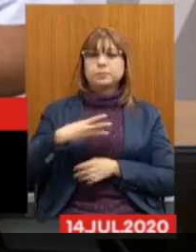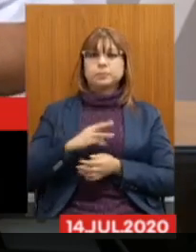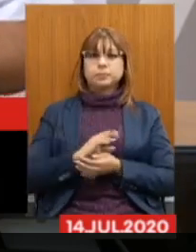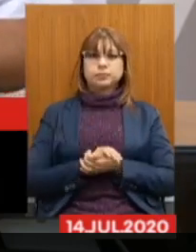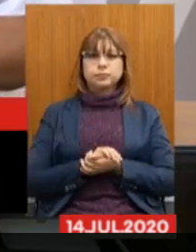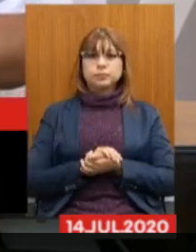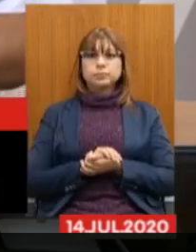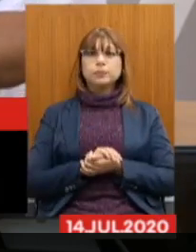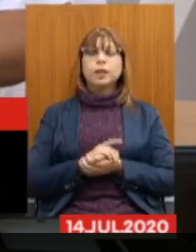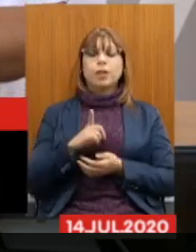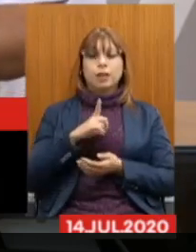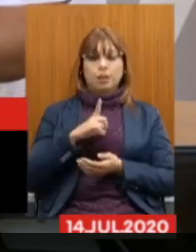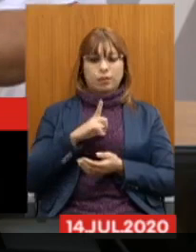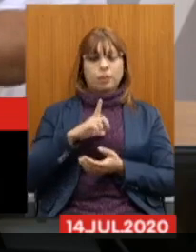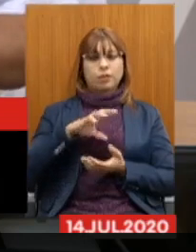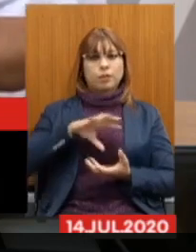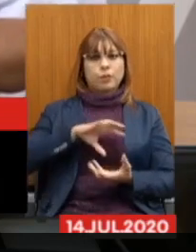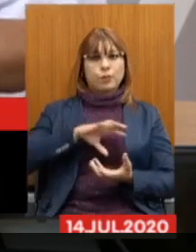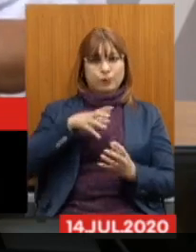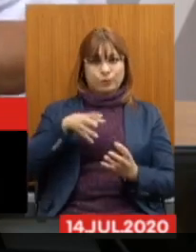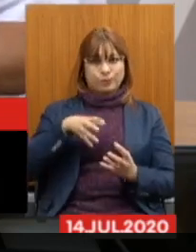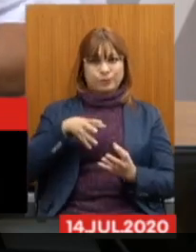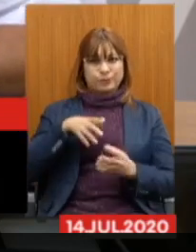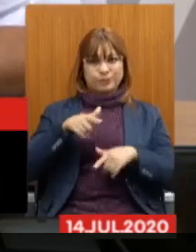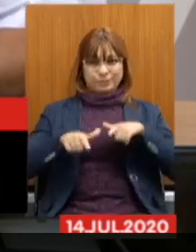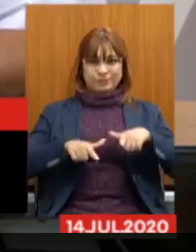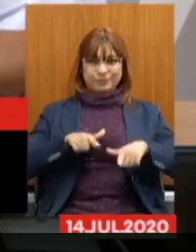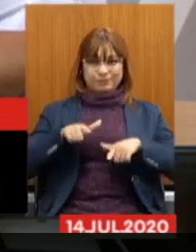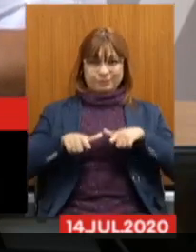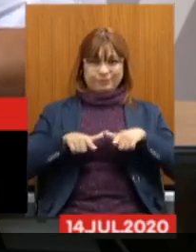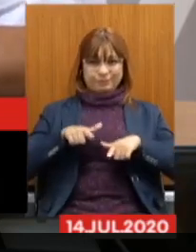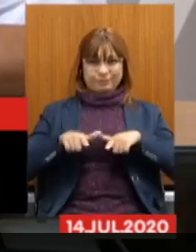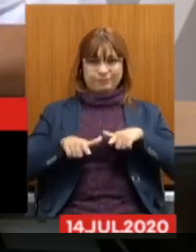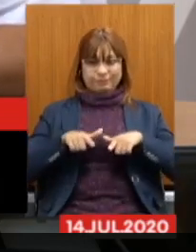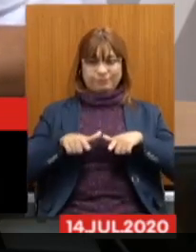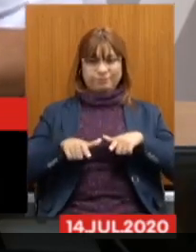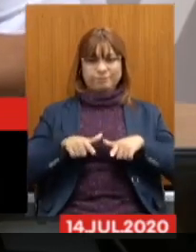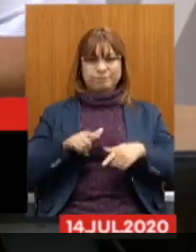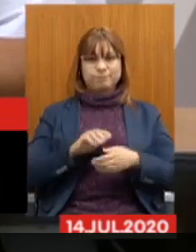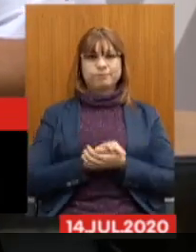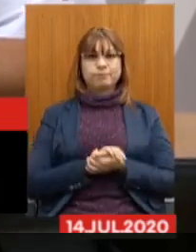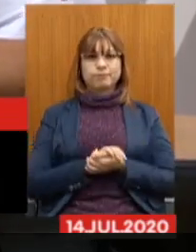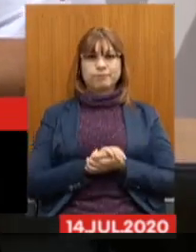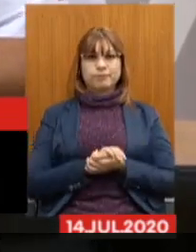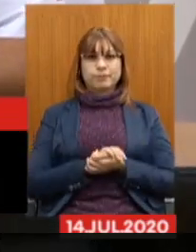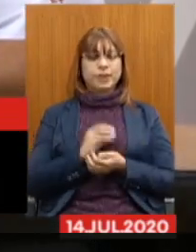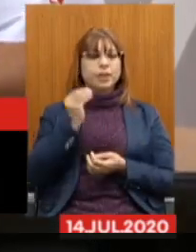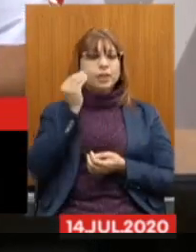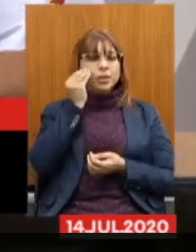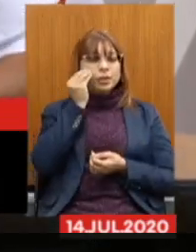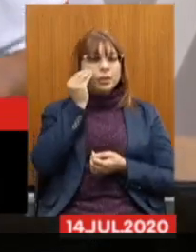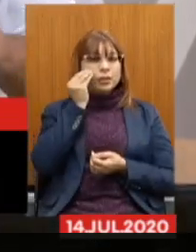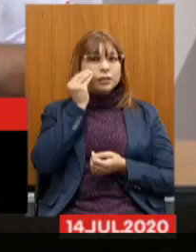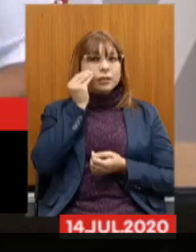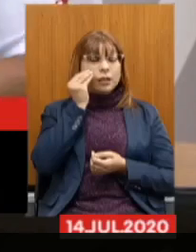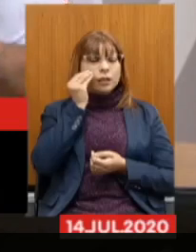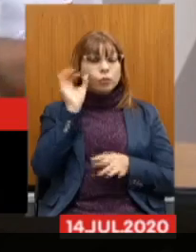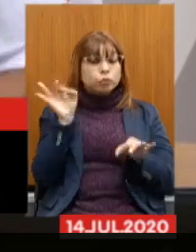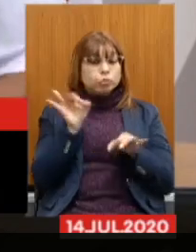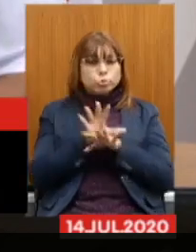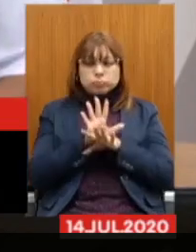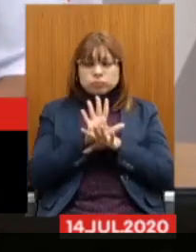a reforma trabalhista, quando tentaram acabar e desacreditar